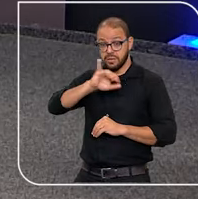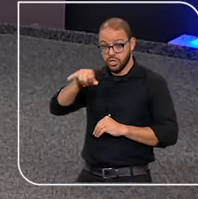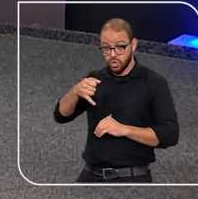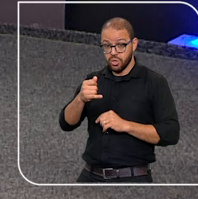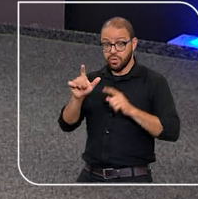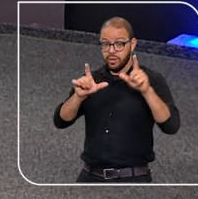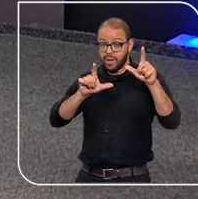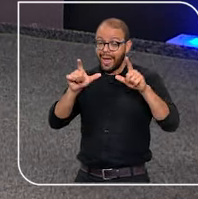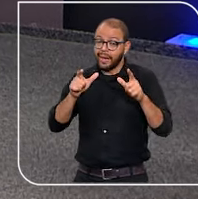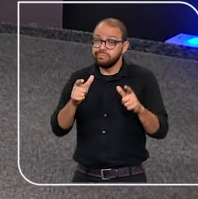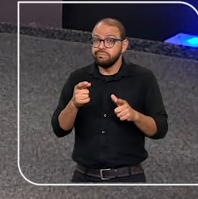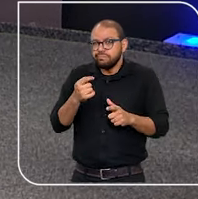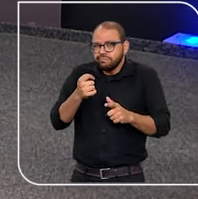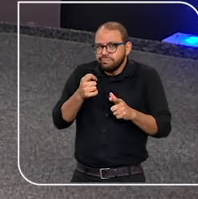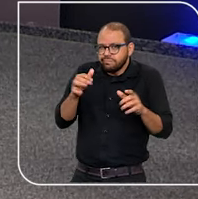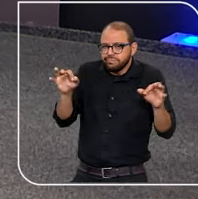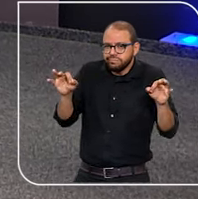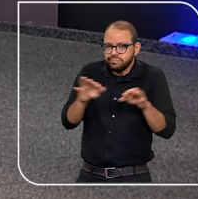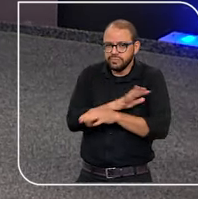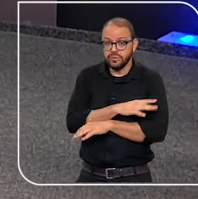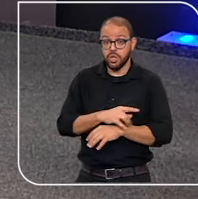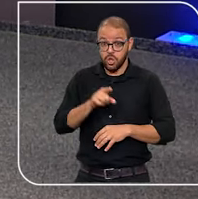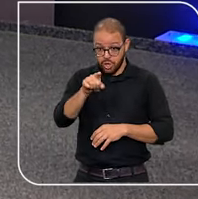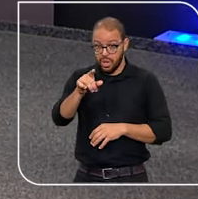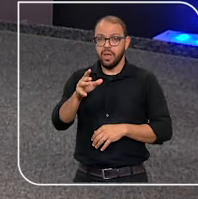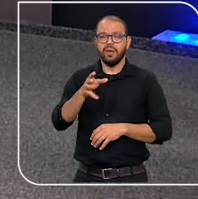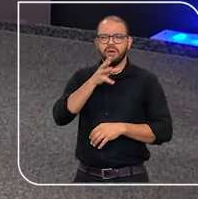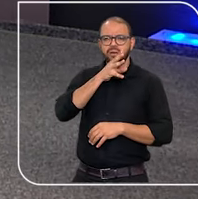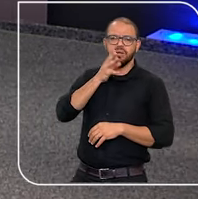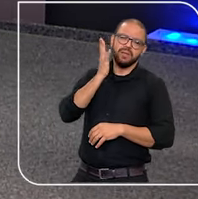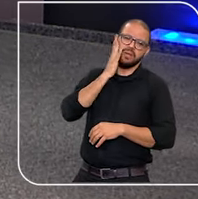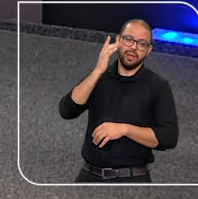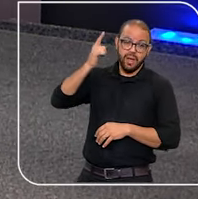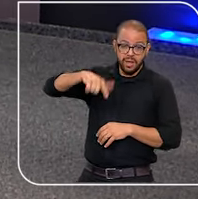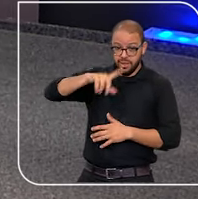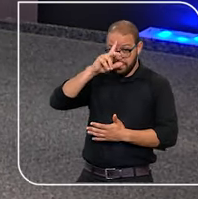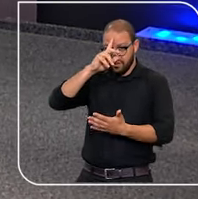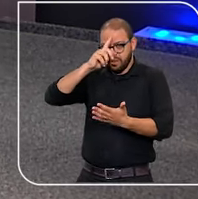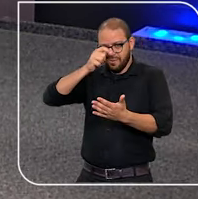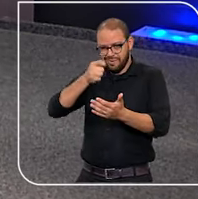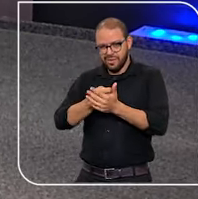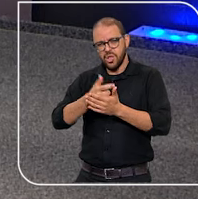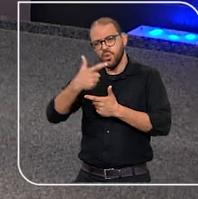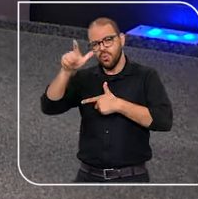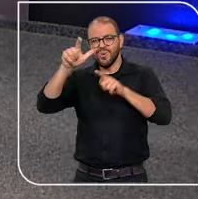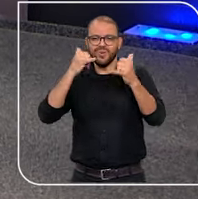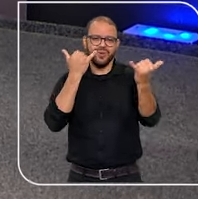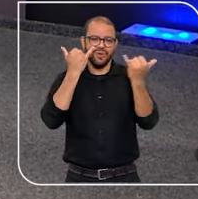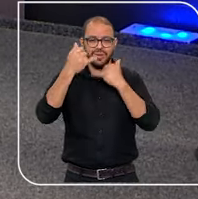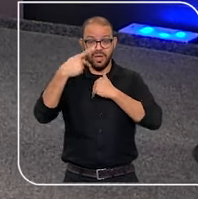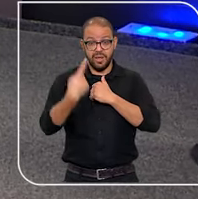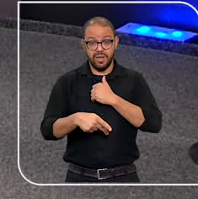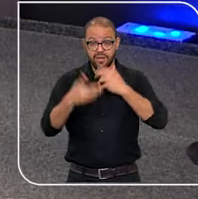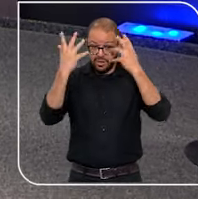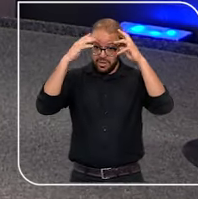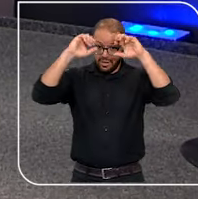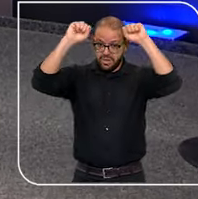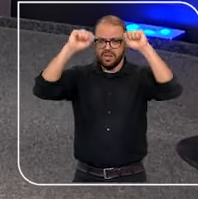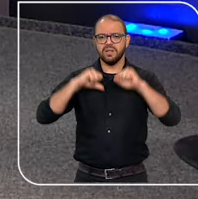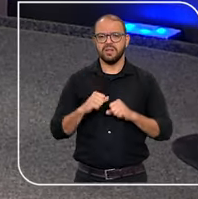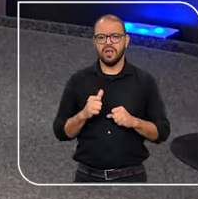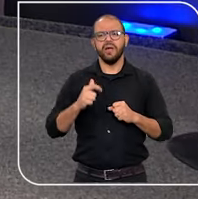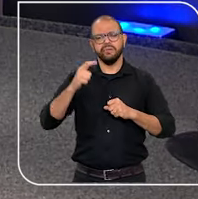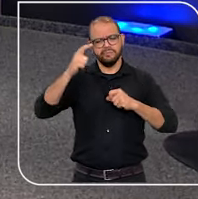E o STJ Notícias vai ficando por aqui. Se quiser saber mais sobre decisões e outras informações do